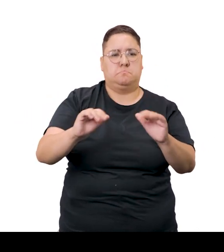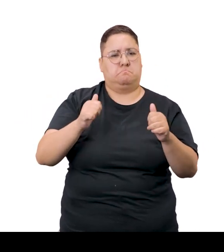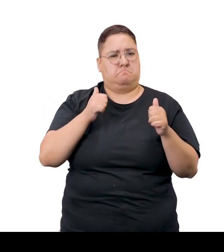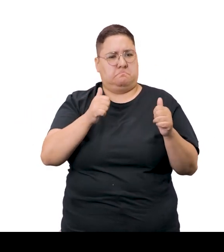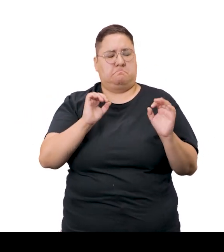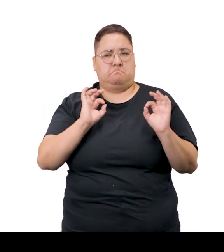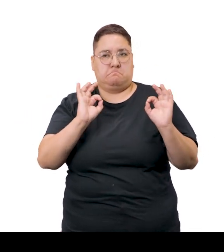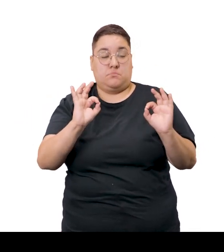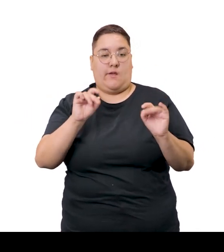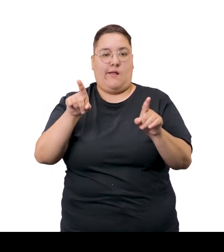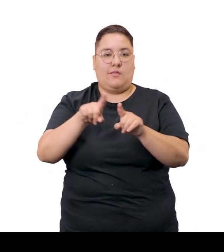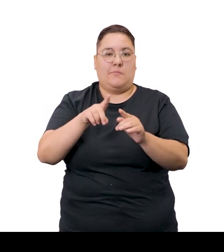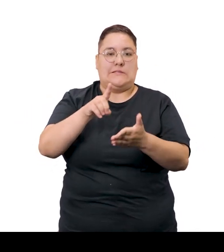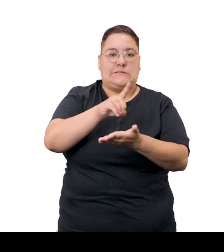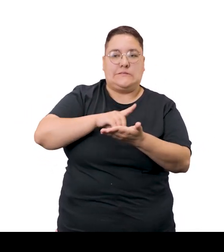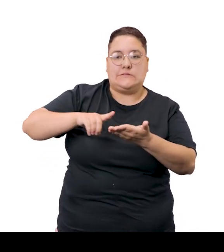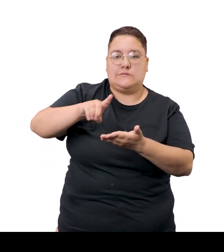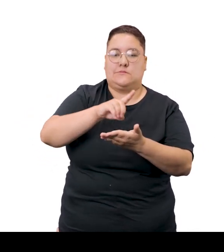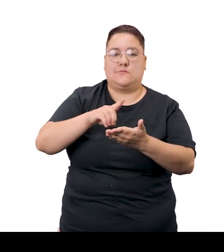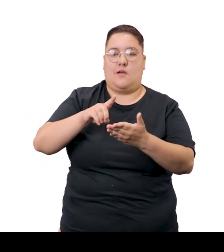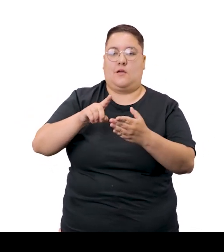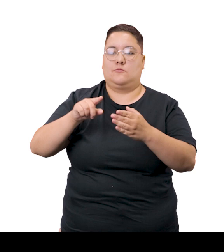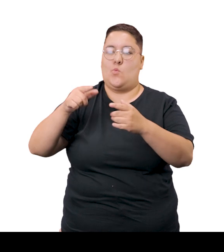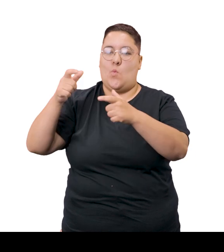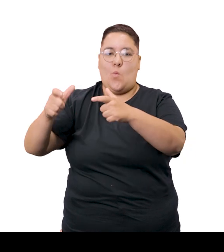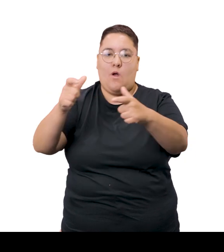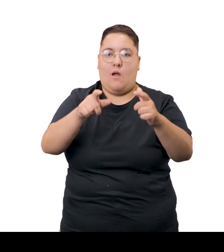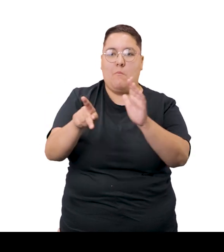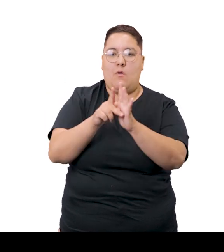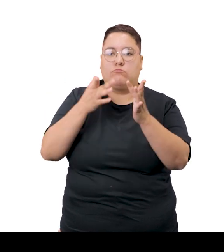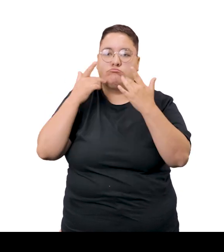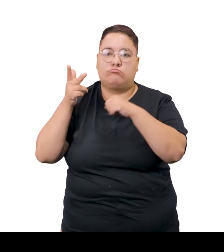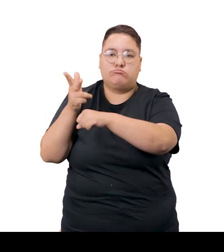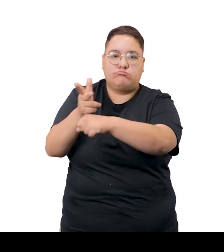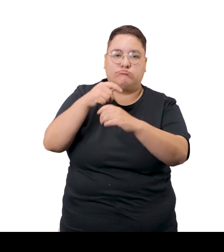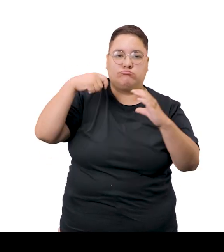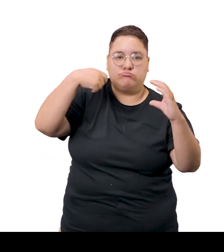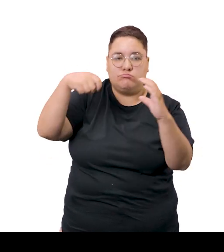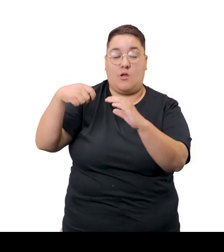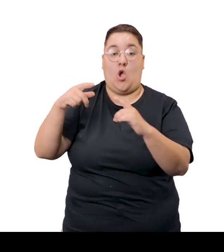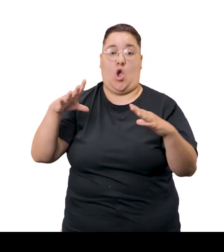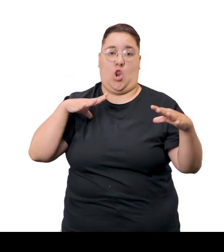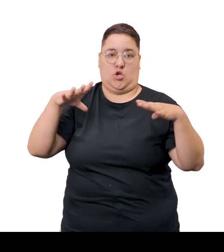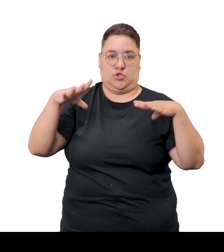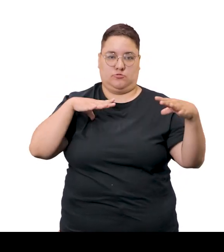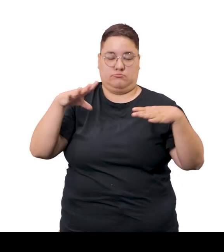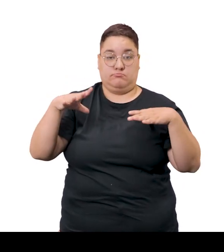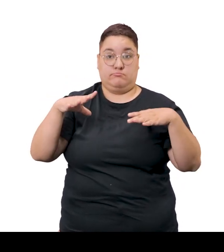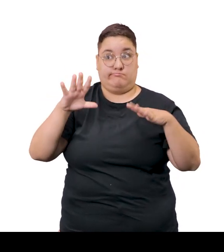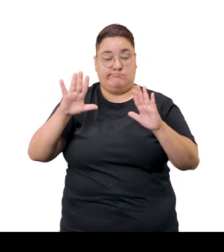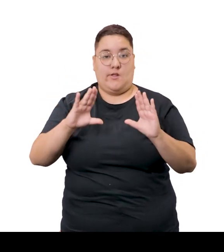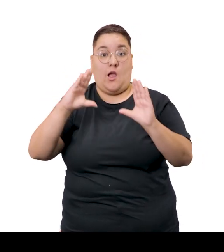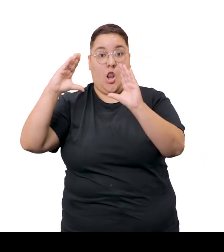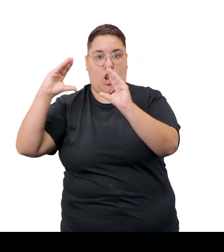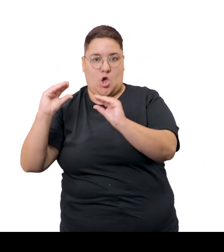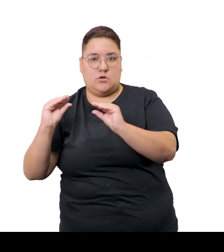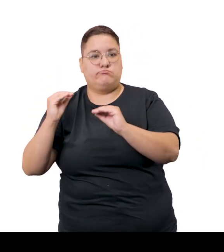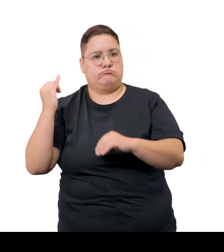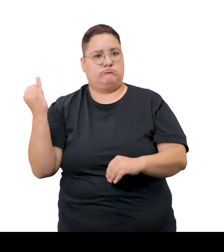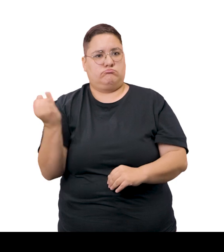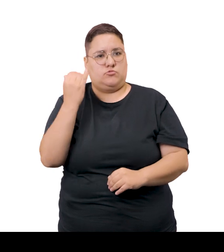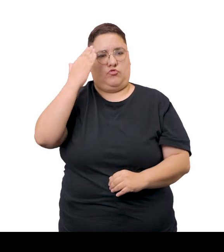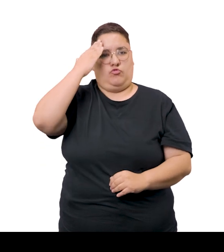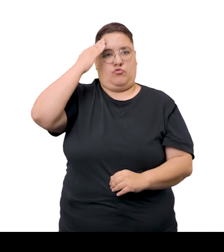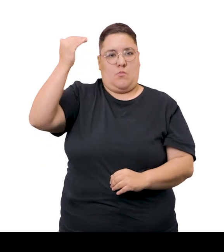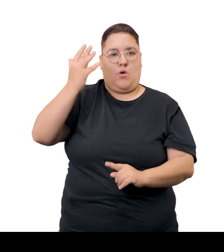com excelência, Pigpen era designer de sets em Hollywood. Durante a noite, era uma pessoa importante na